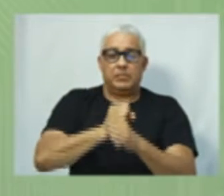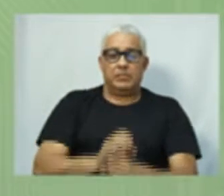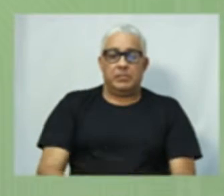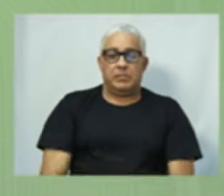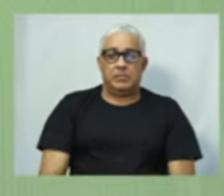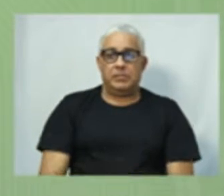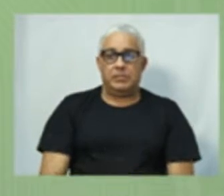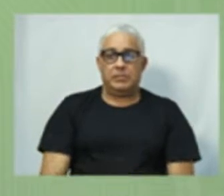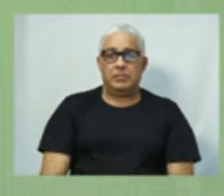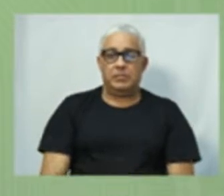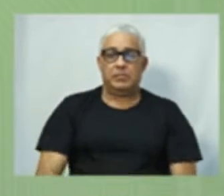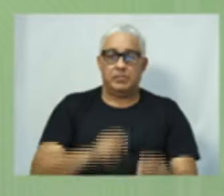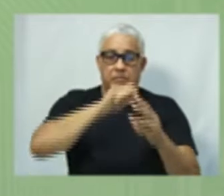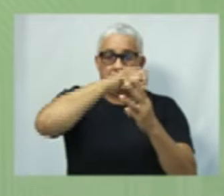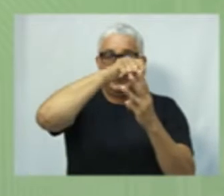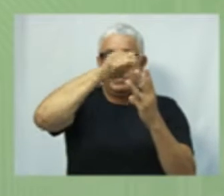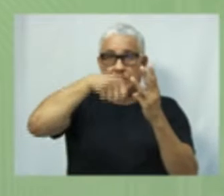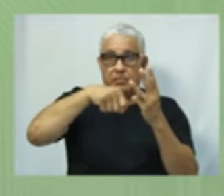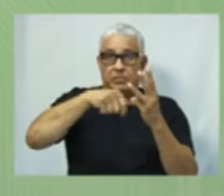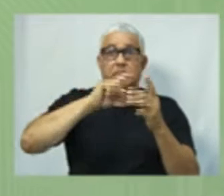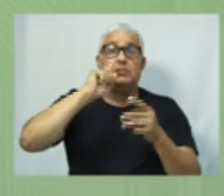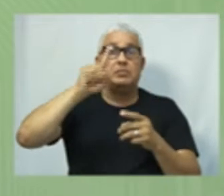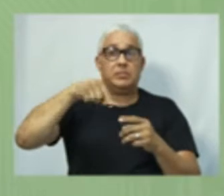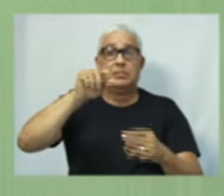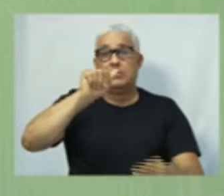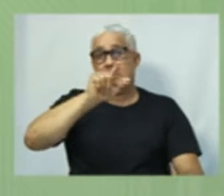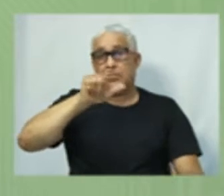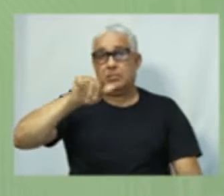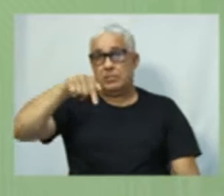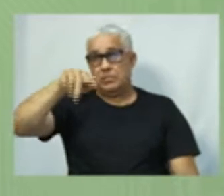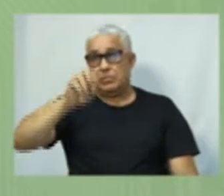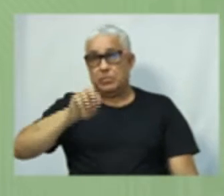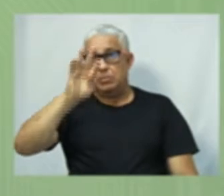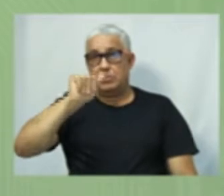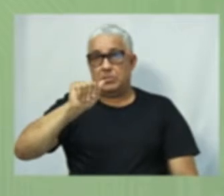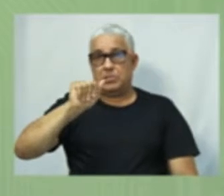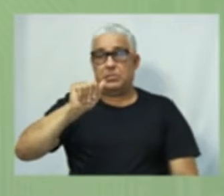Calcula-se o valor dos 3 meses e joga o quê? A alíquota, que alíquota?